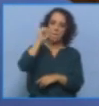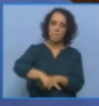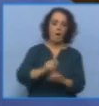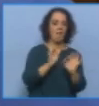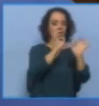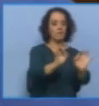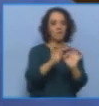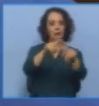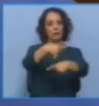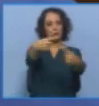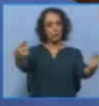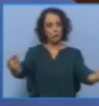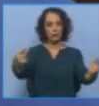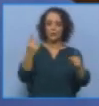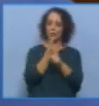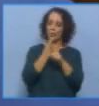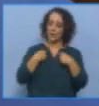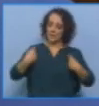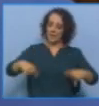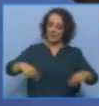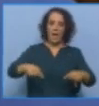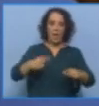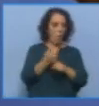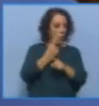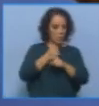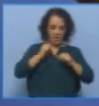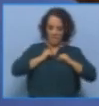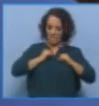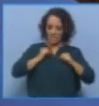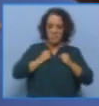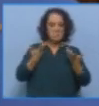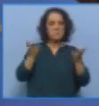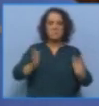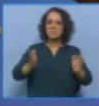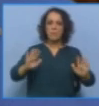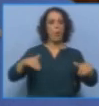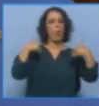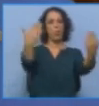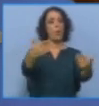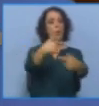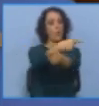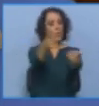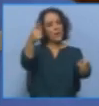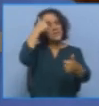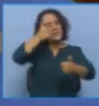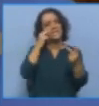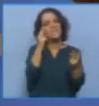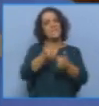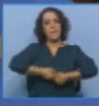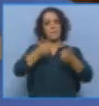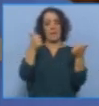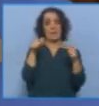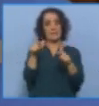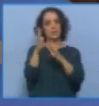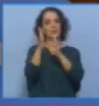quando somos capazes de dar tudo o que temos, o que possuímos para viver, para que os outros possam viver bem. Esse é o verdadeiro culto que Jesus vai dizer e por isso